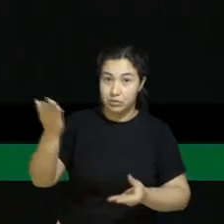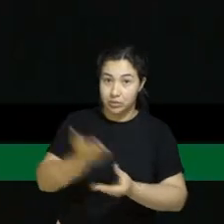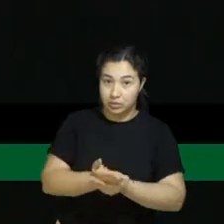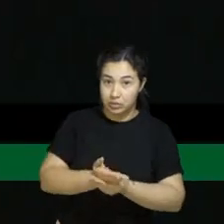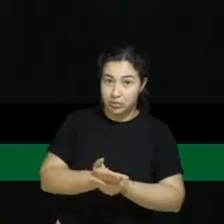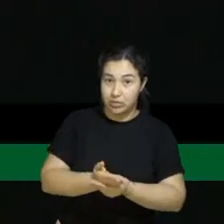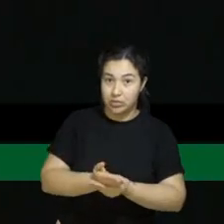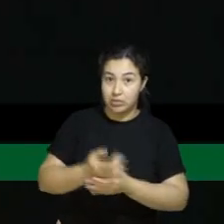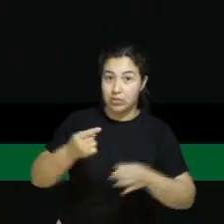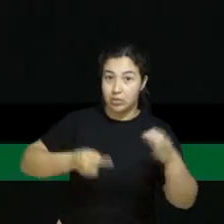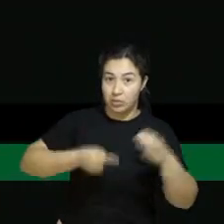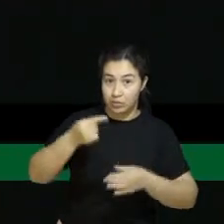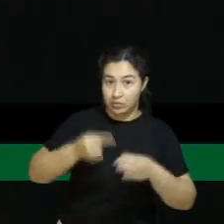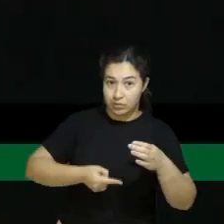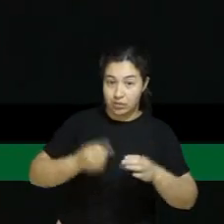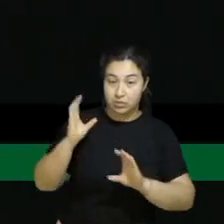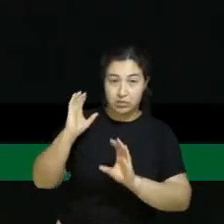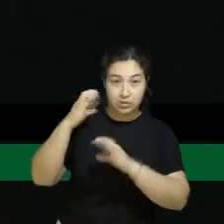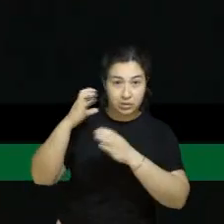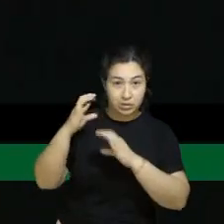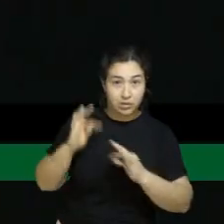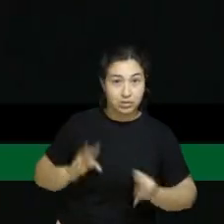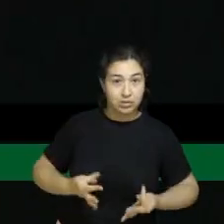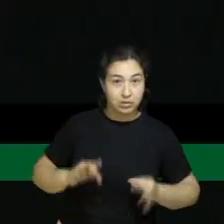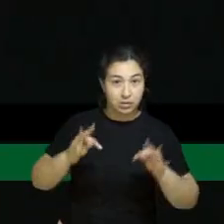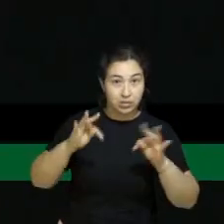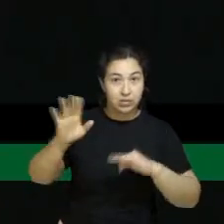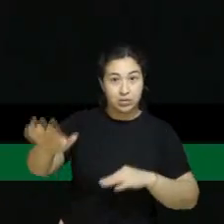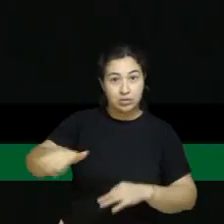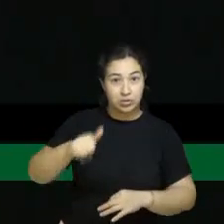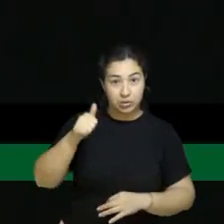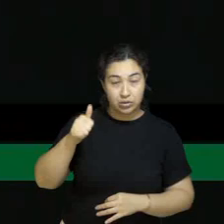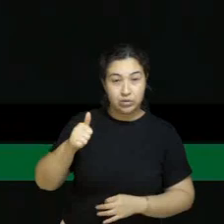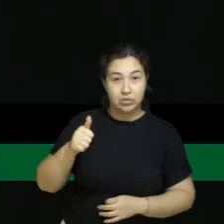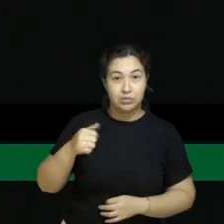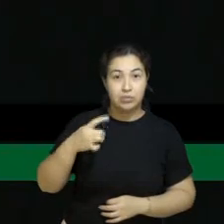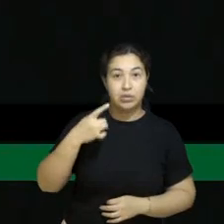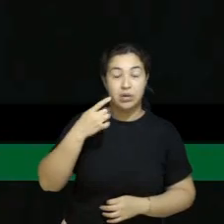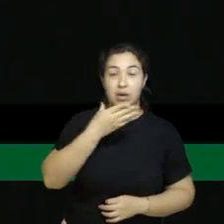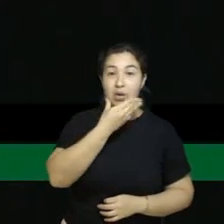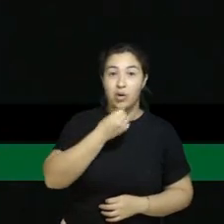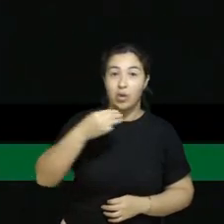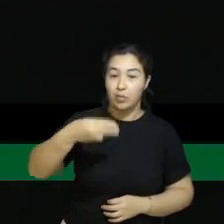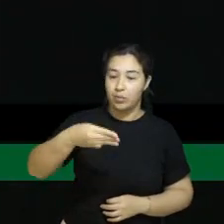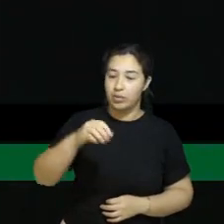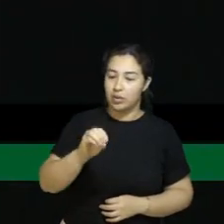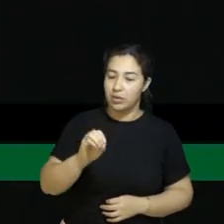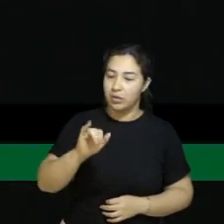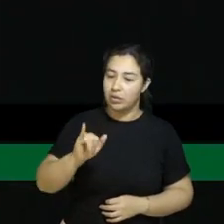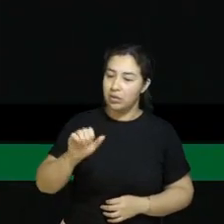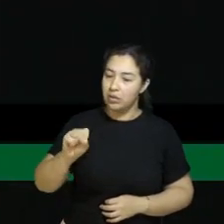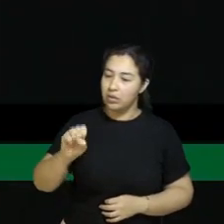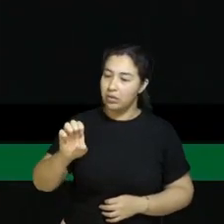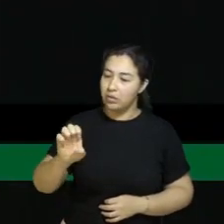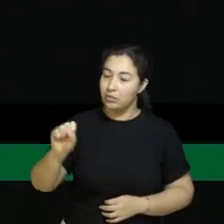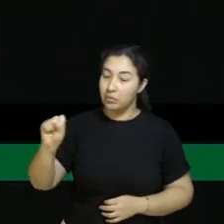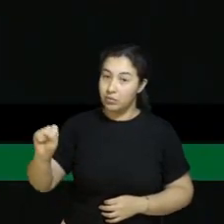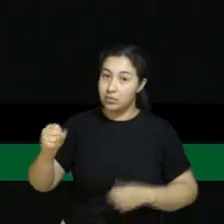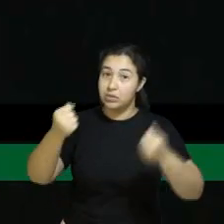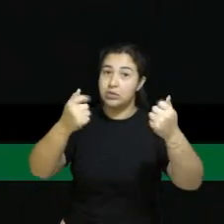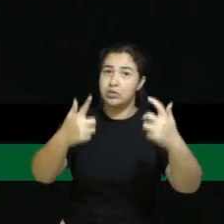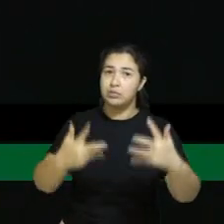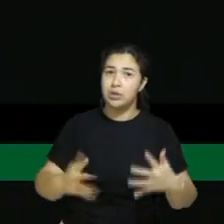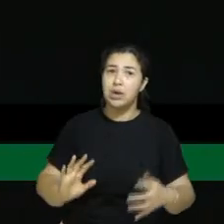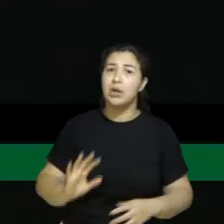na Comissão de Ciência e Tecnologia para convidar o senhor Moisés Drisman para falar sobre os